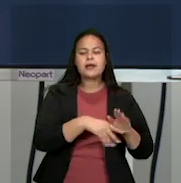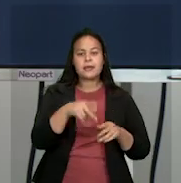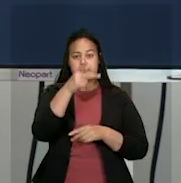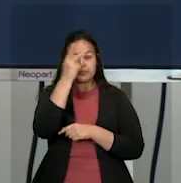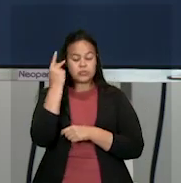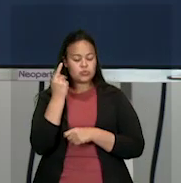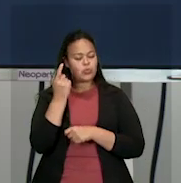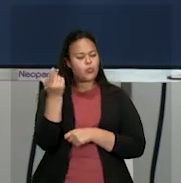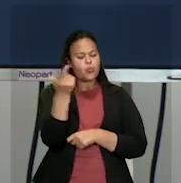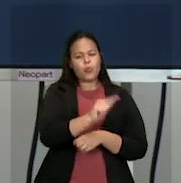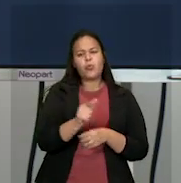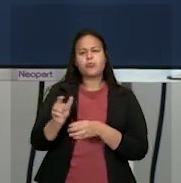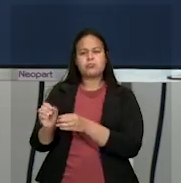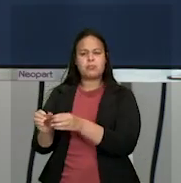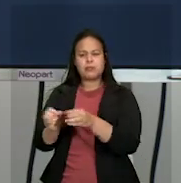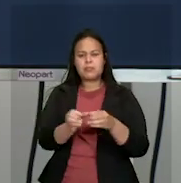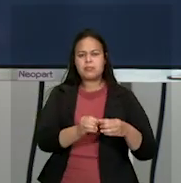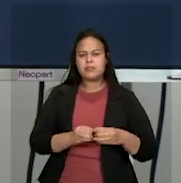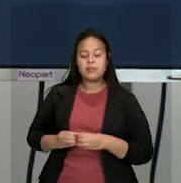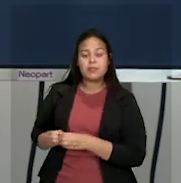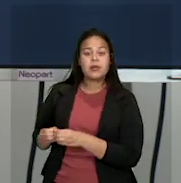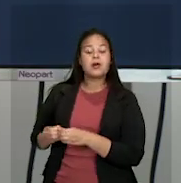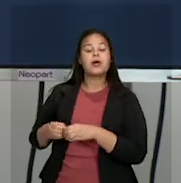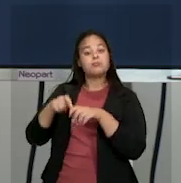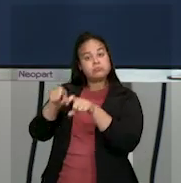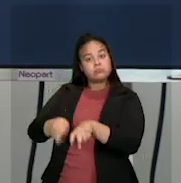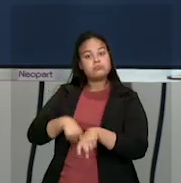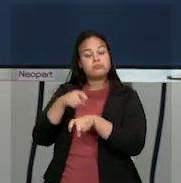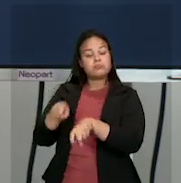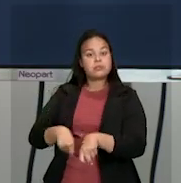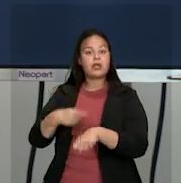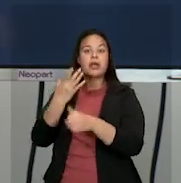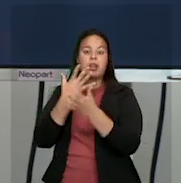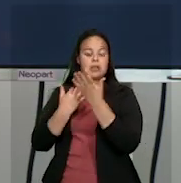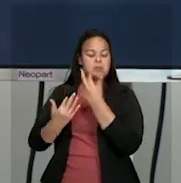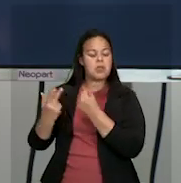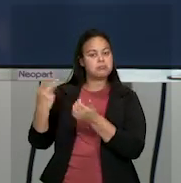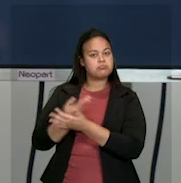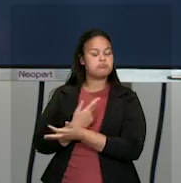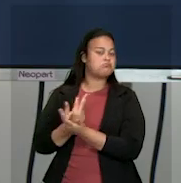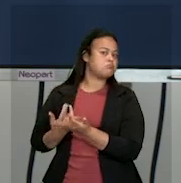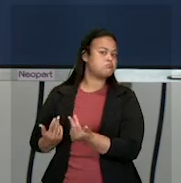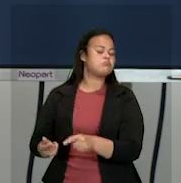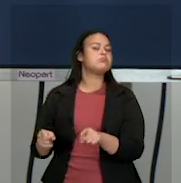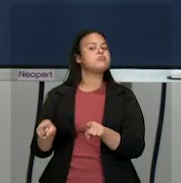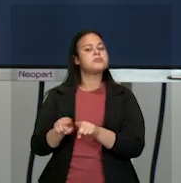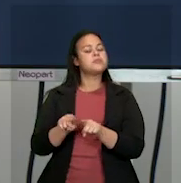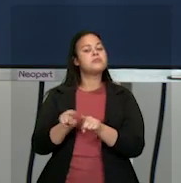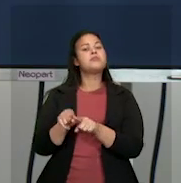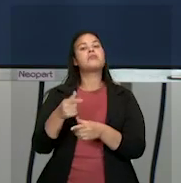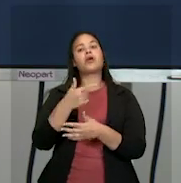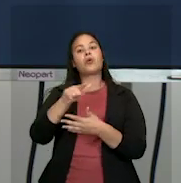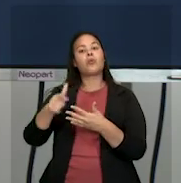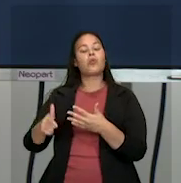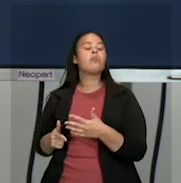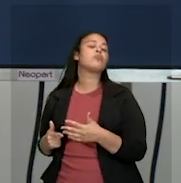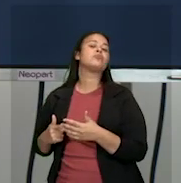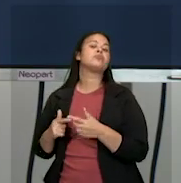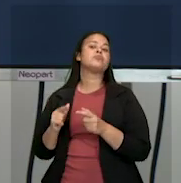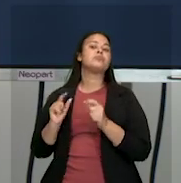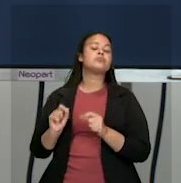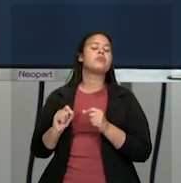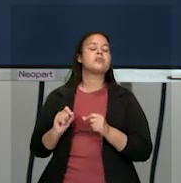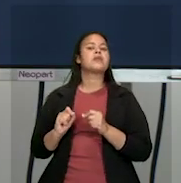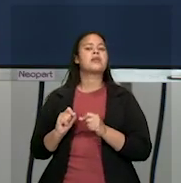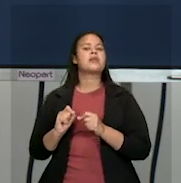plantar e produzir alimentos e aconteceu o mesmo. Outros são até mesmo paradas para